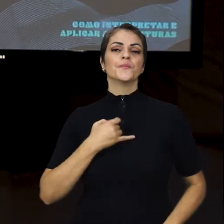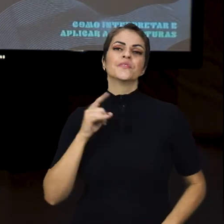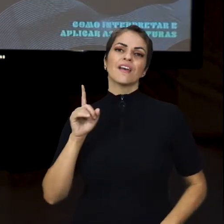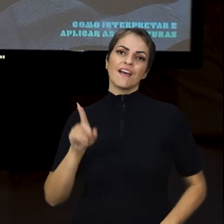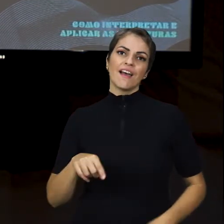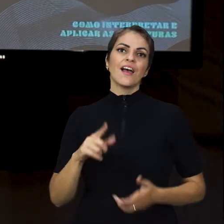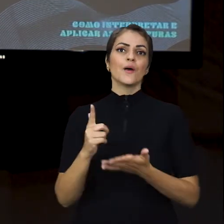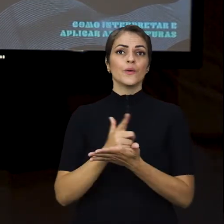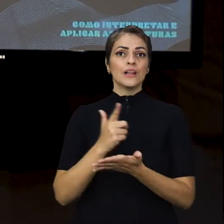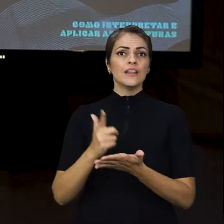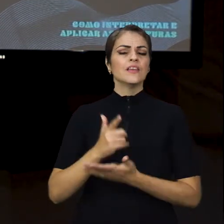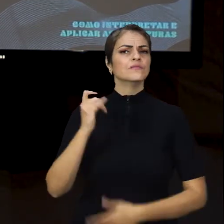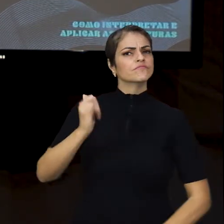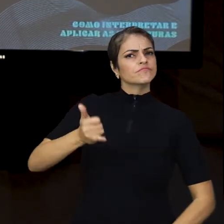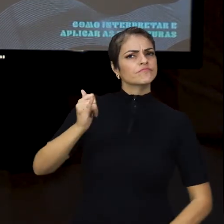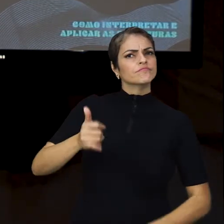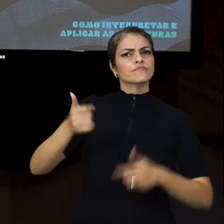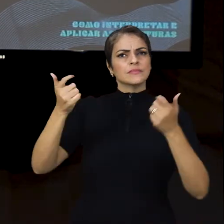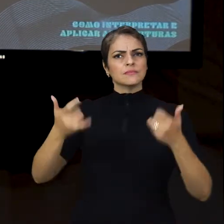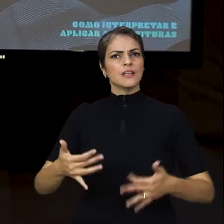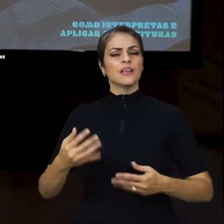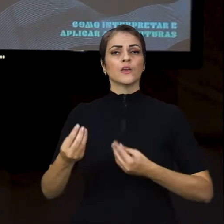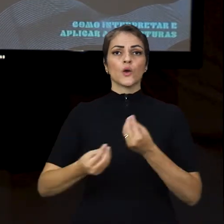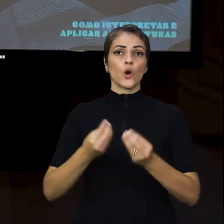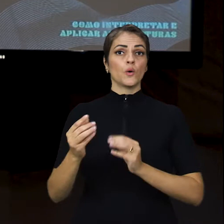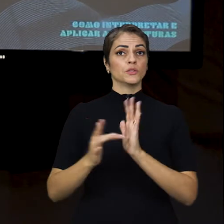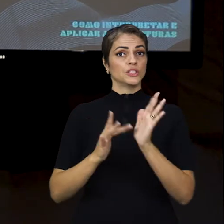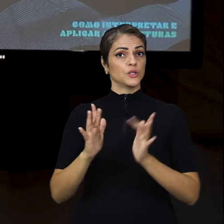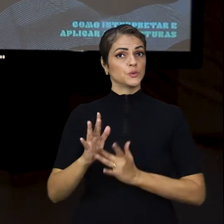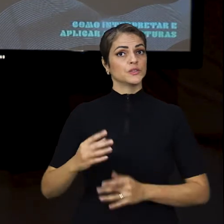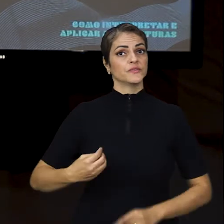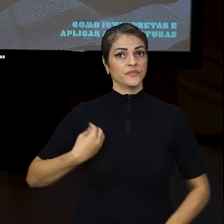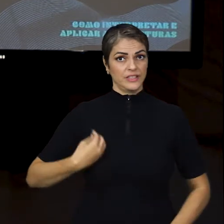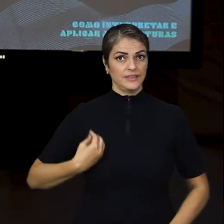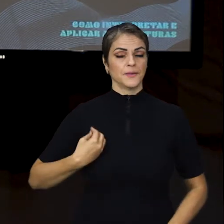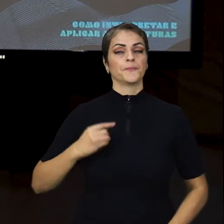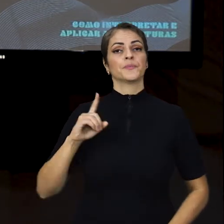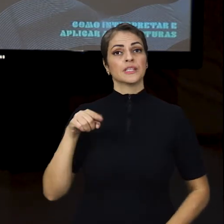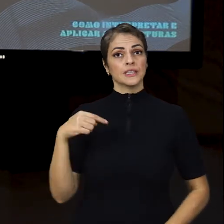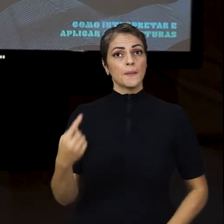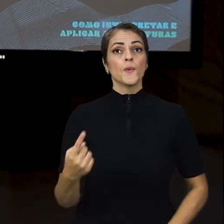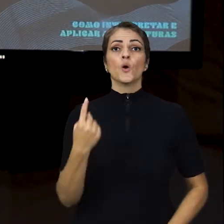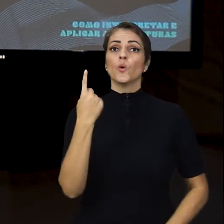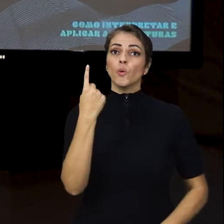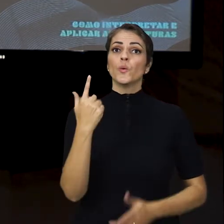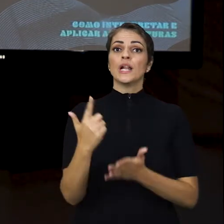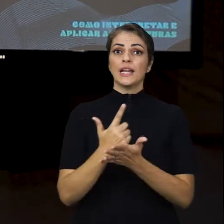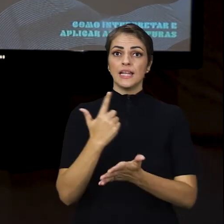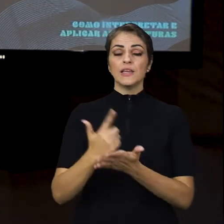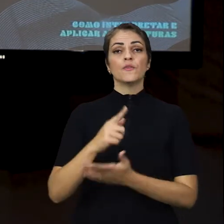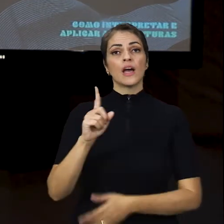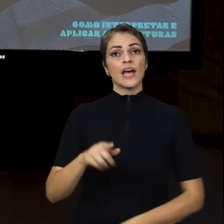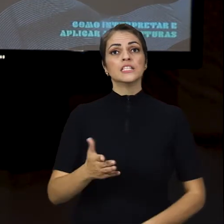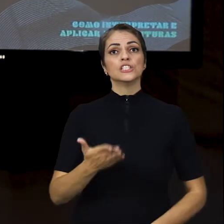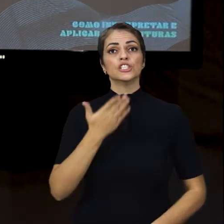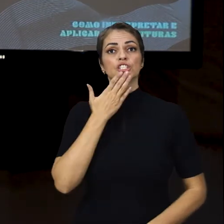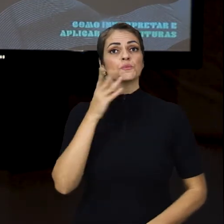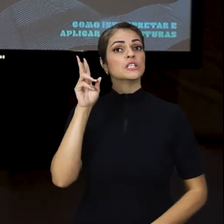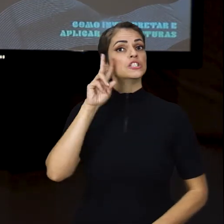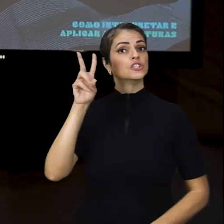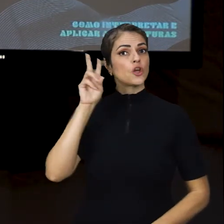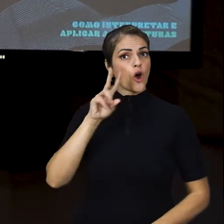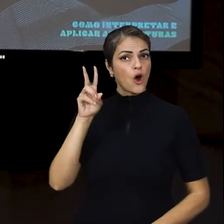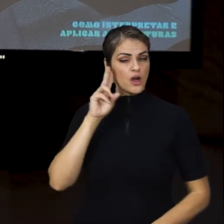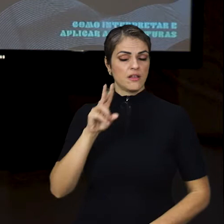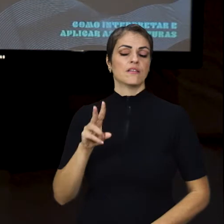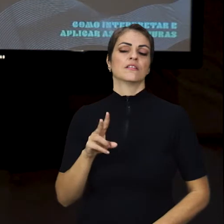livros que narram a vida e o ministério de Jesus. Depois nós temos um livro que entra na categoria de um livro histórico,